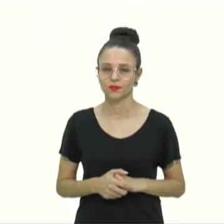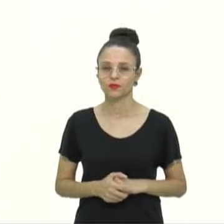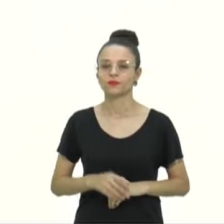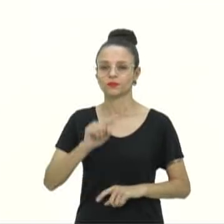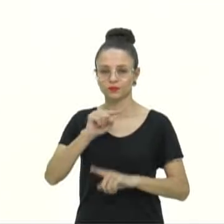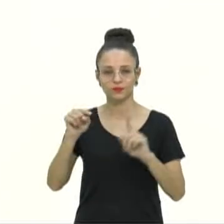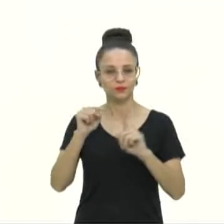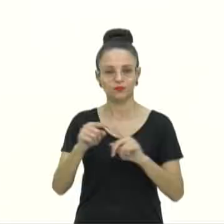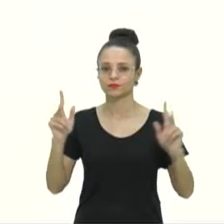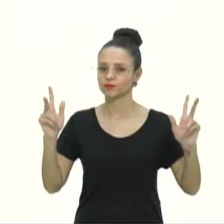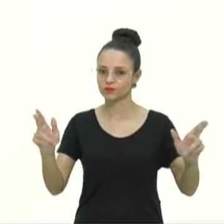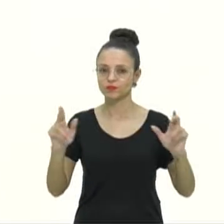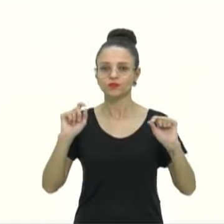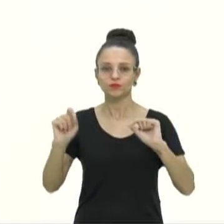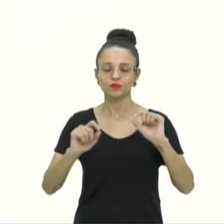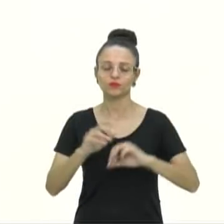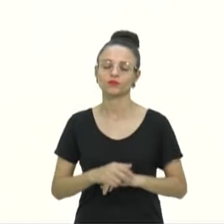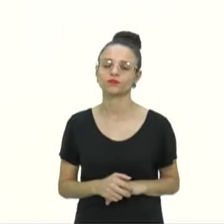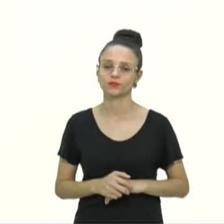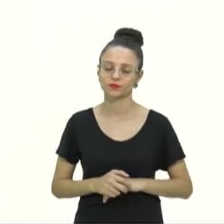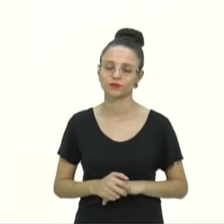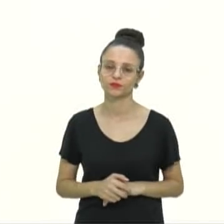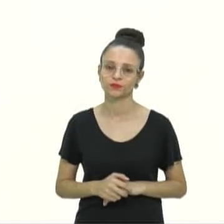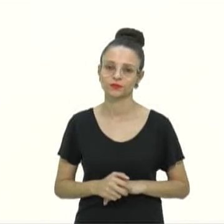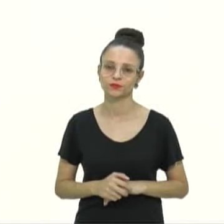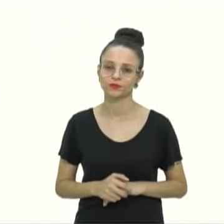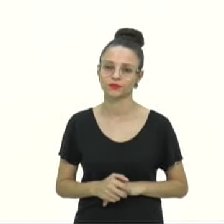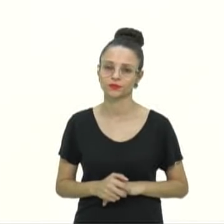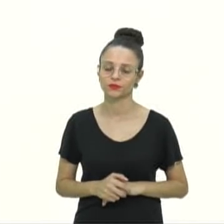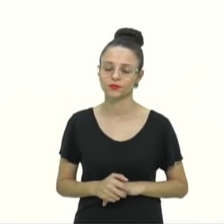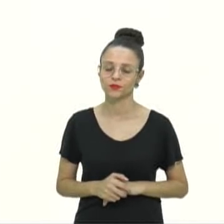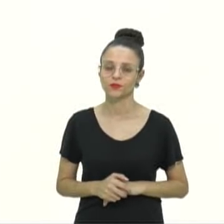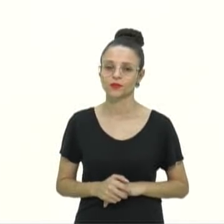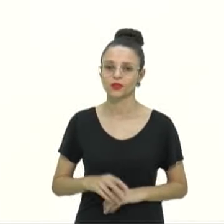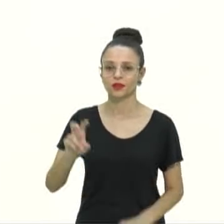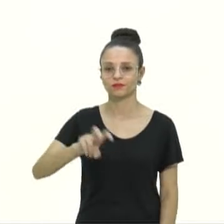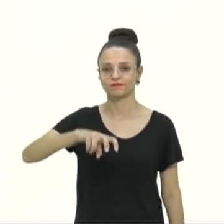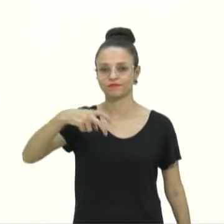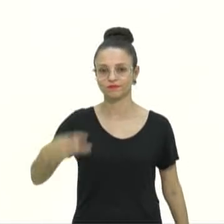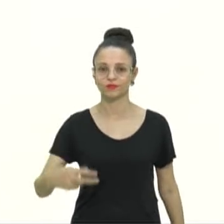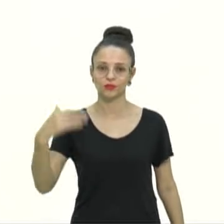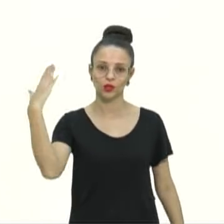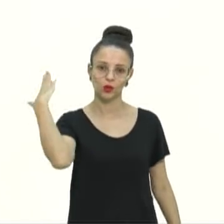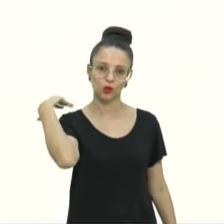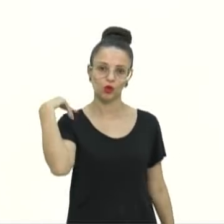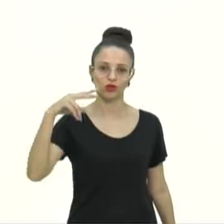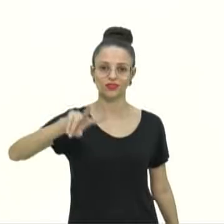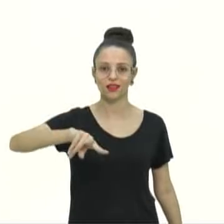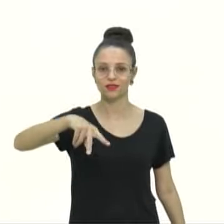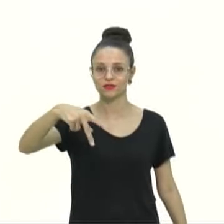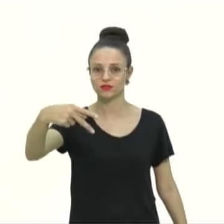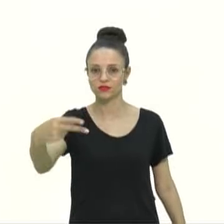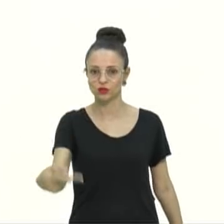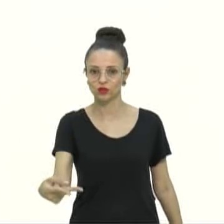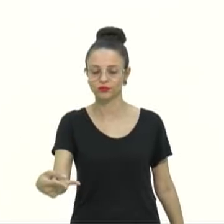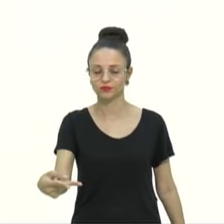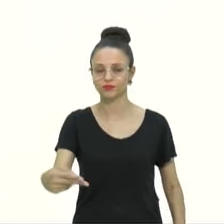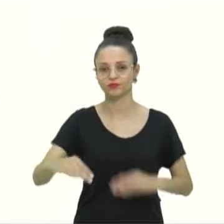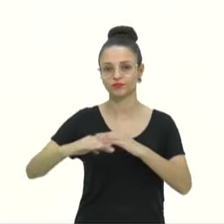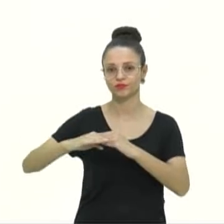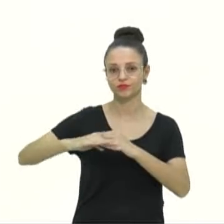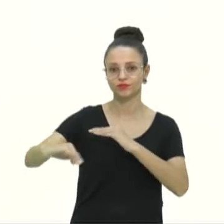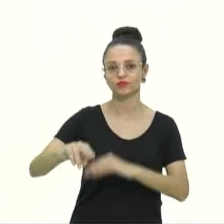é comum, né? Que é o quê? Imobilizar o oponente com as costas para o solo, que é chamado de